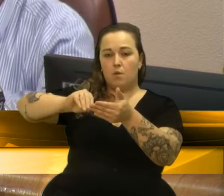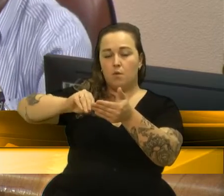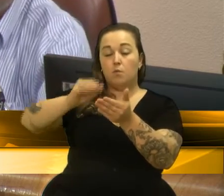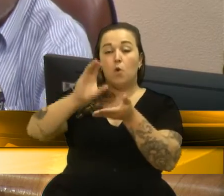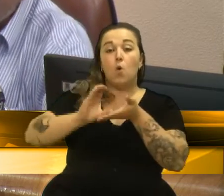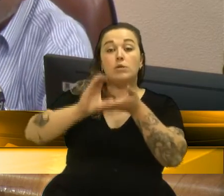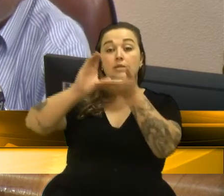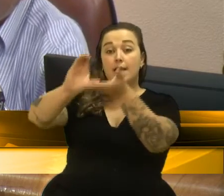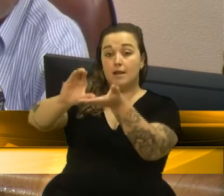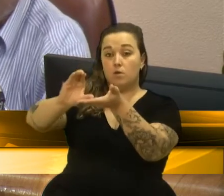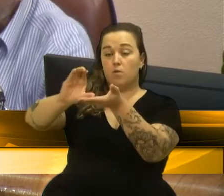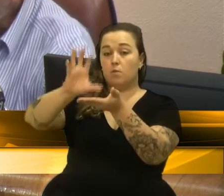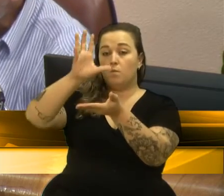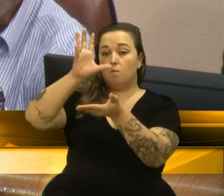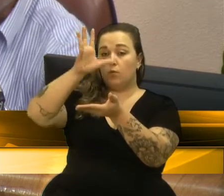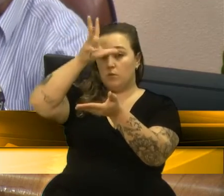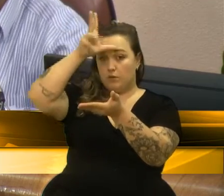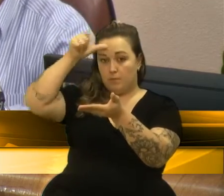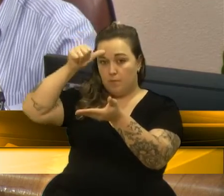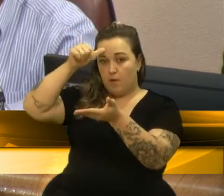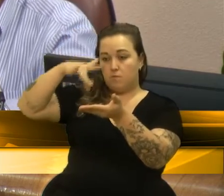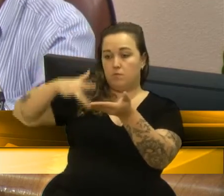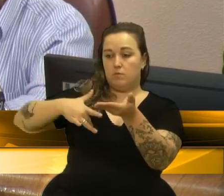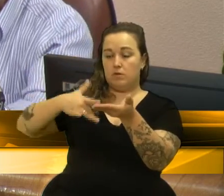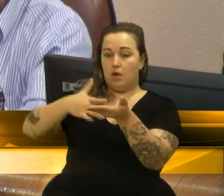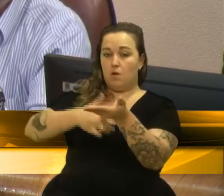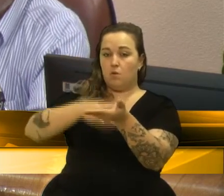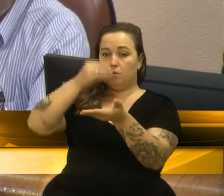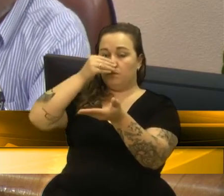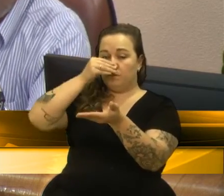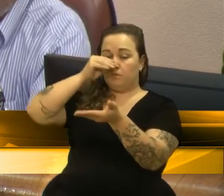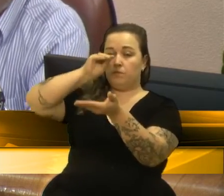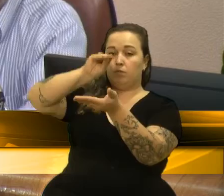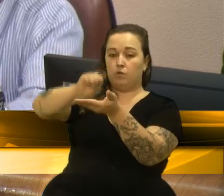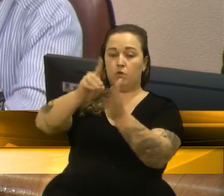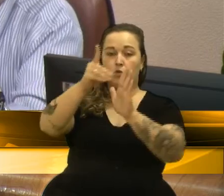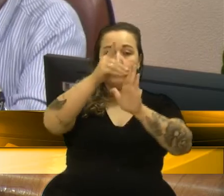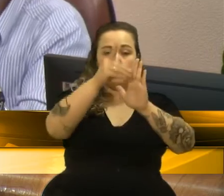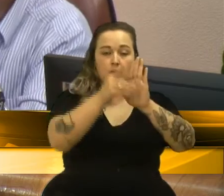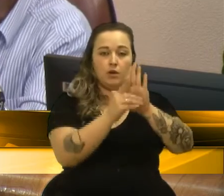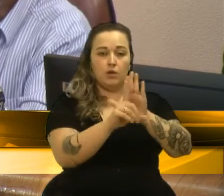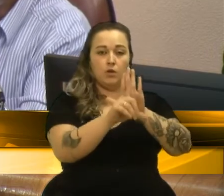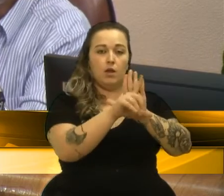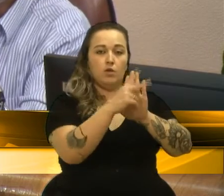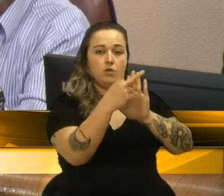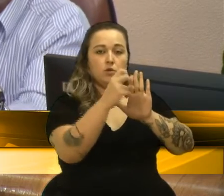com fulcro no artigo 4º, incisos 7º e 10º do Decreto-Lei